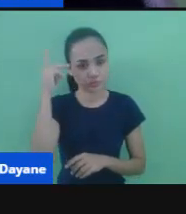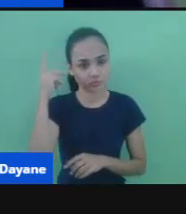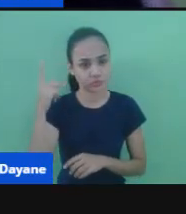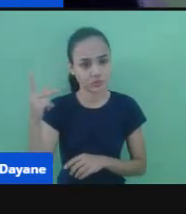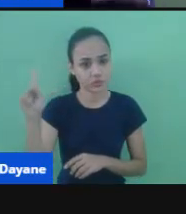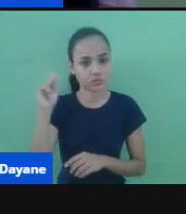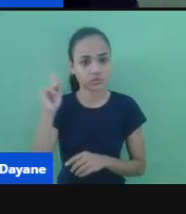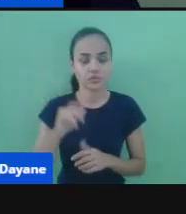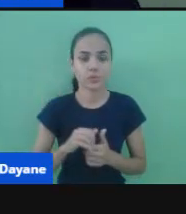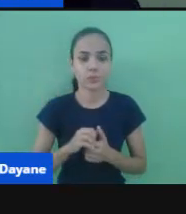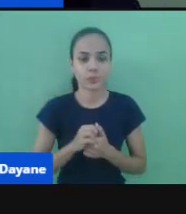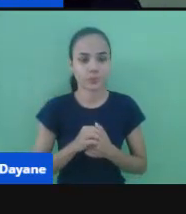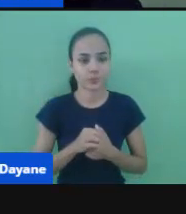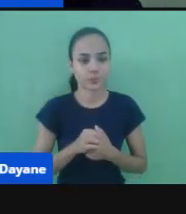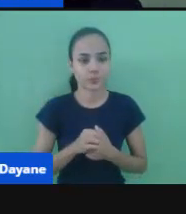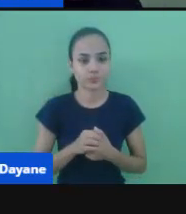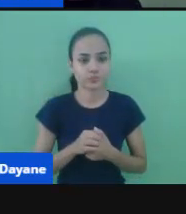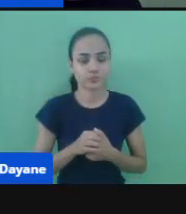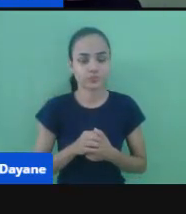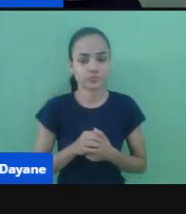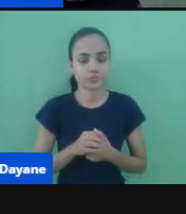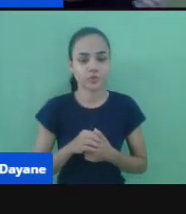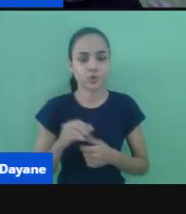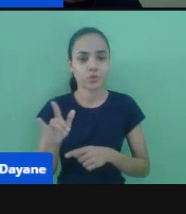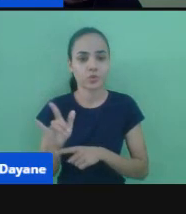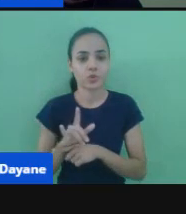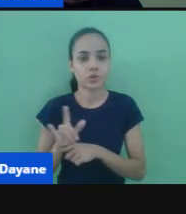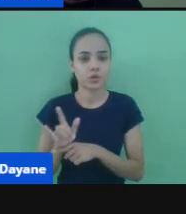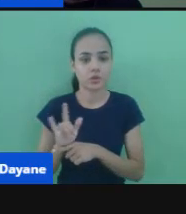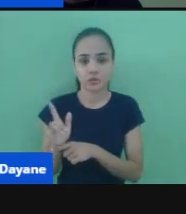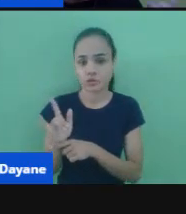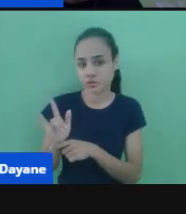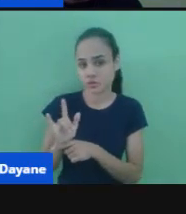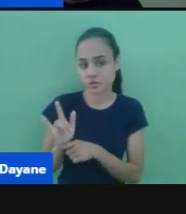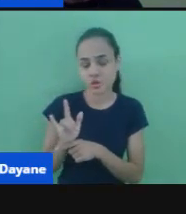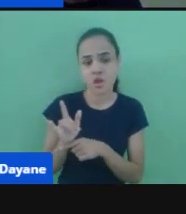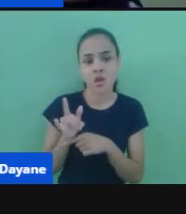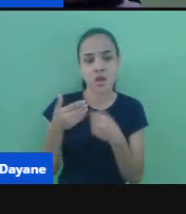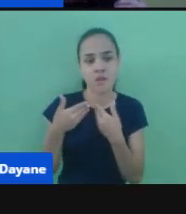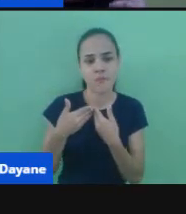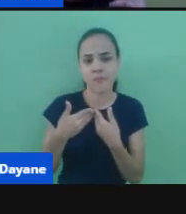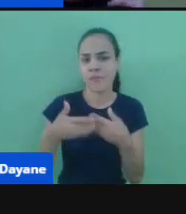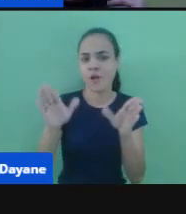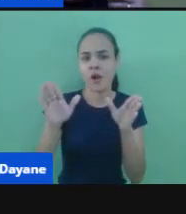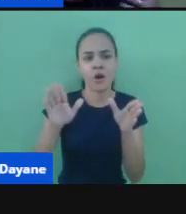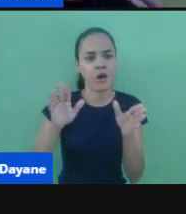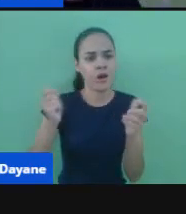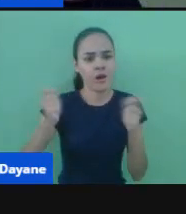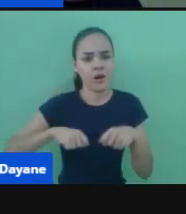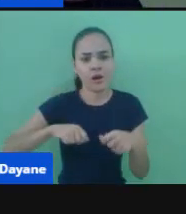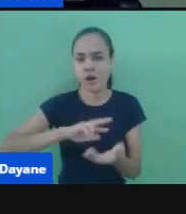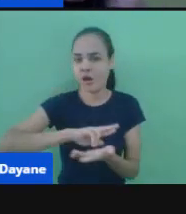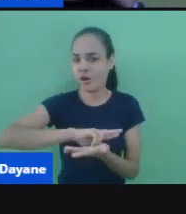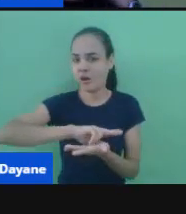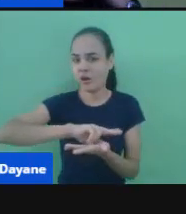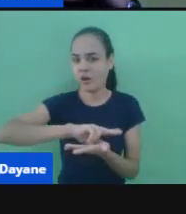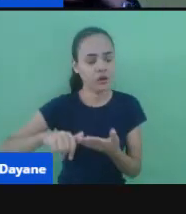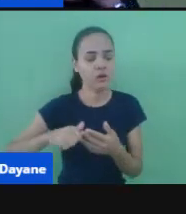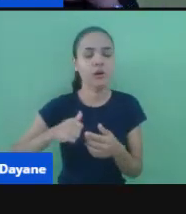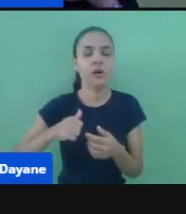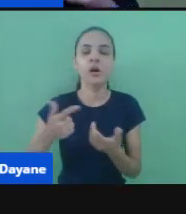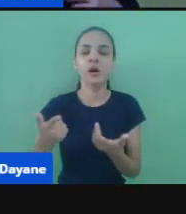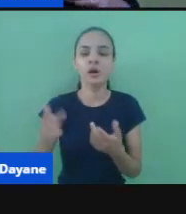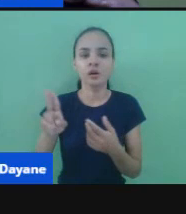o documentário, ele te abre muitas possibilidades de você trabalhar em cima dele. Os discursos e as